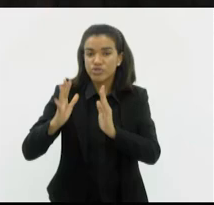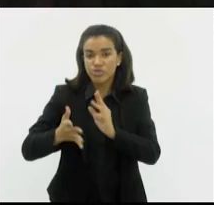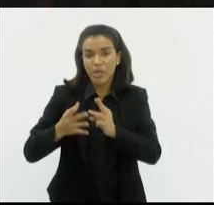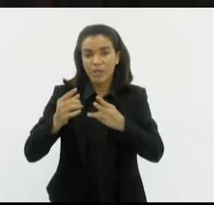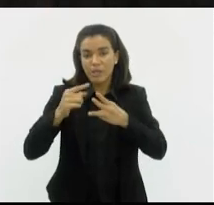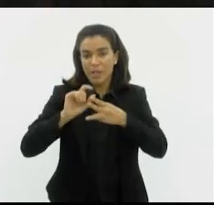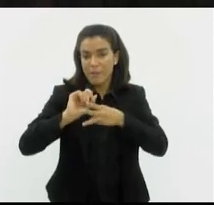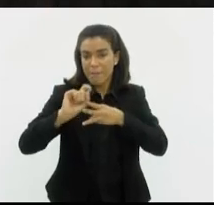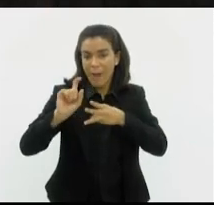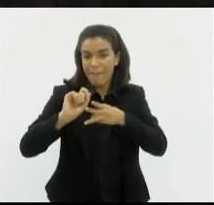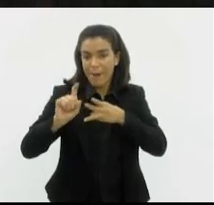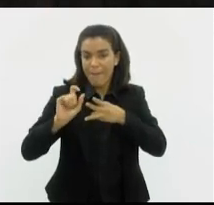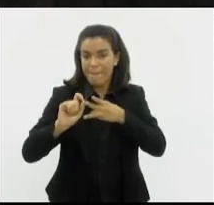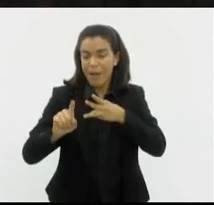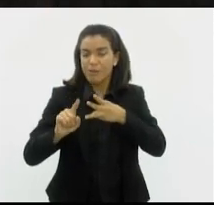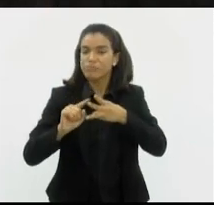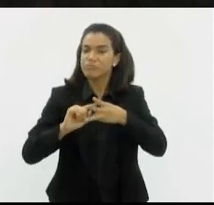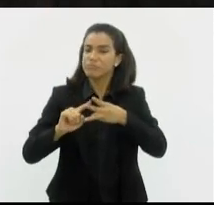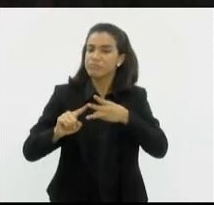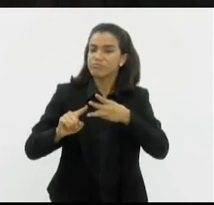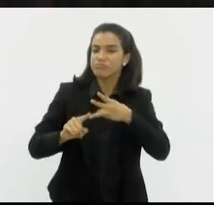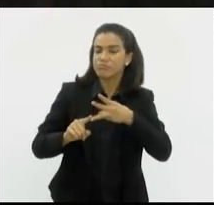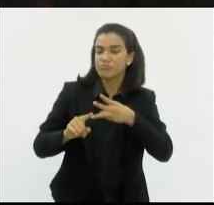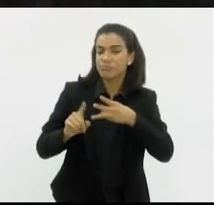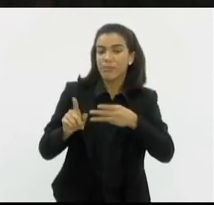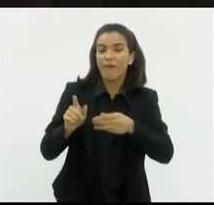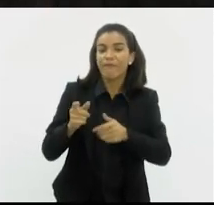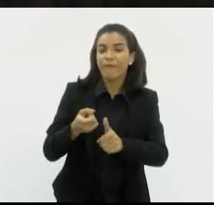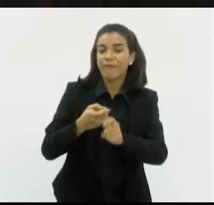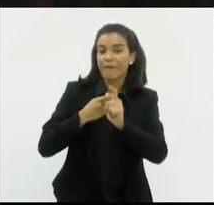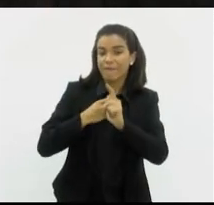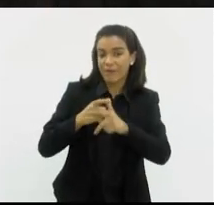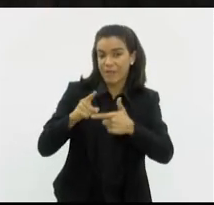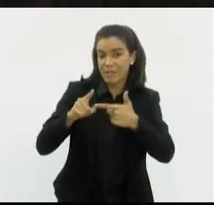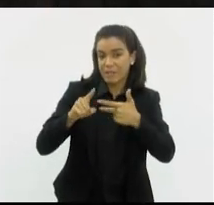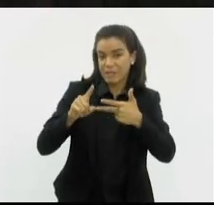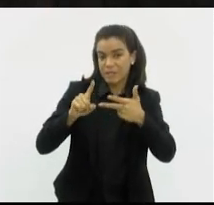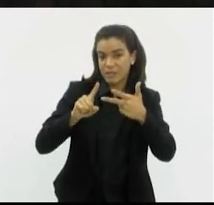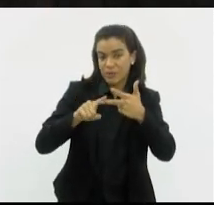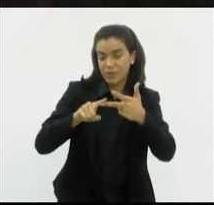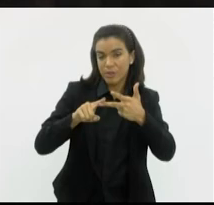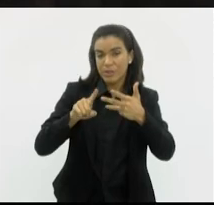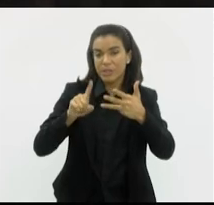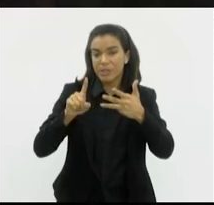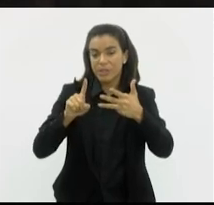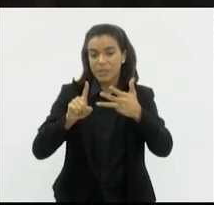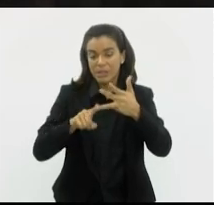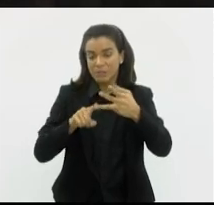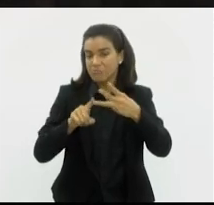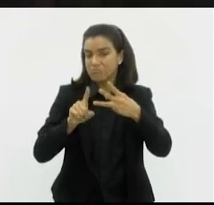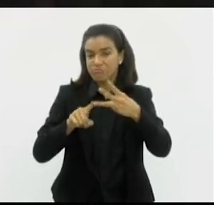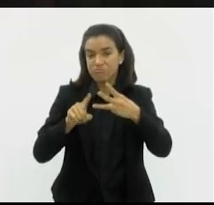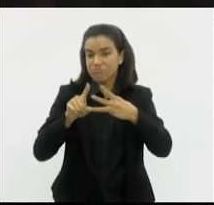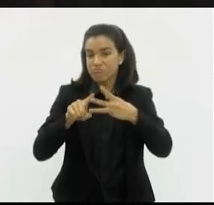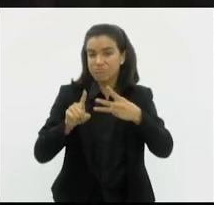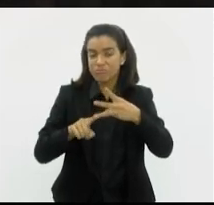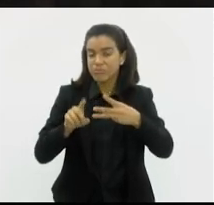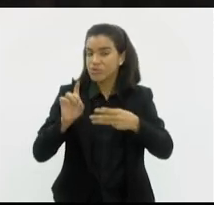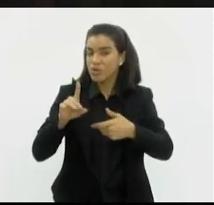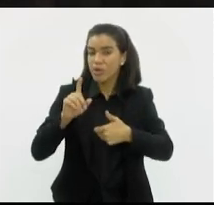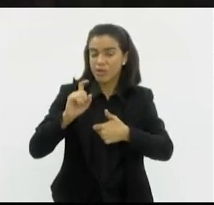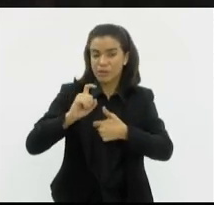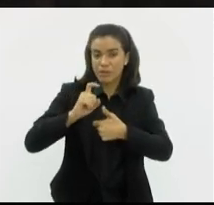parcelas. Só é devido essa segunda e terceira parcela ao Poder Executivo.